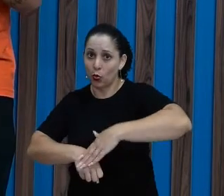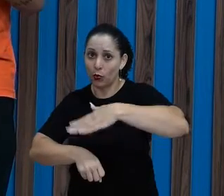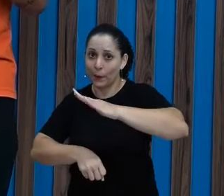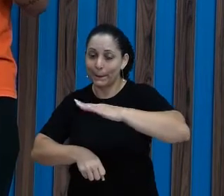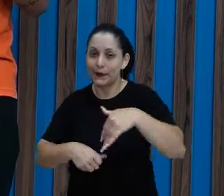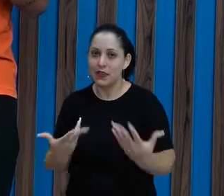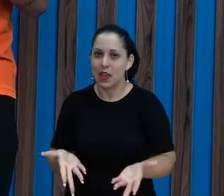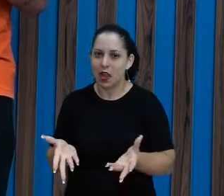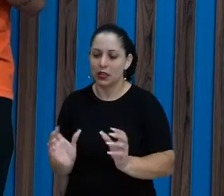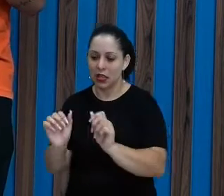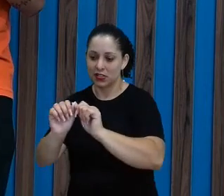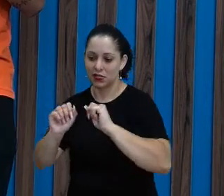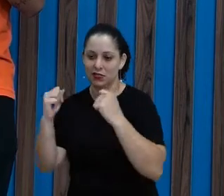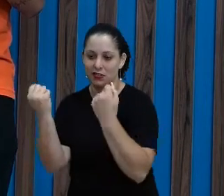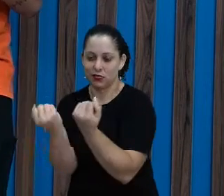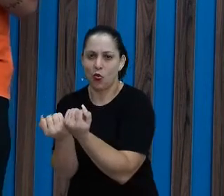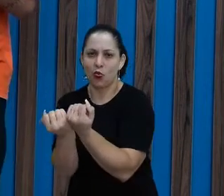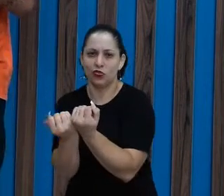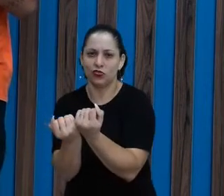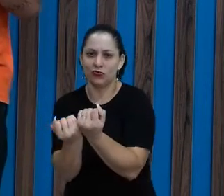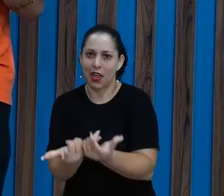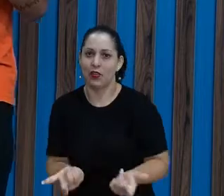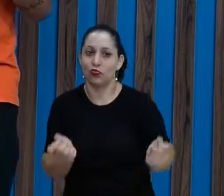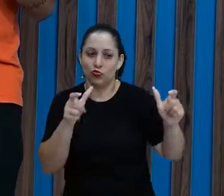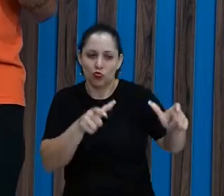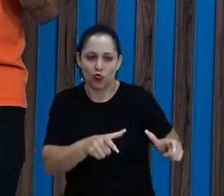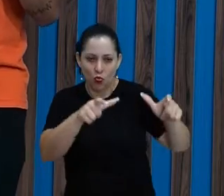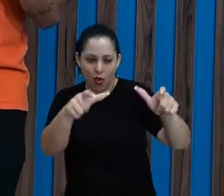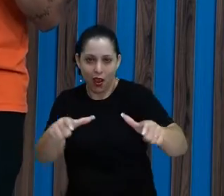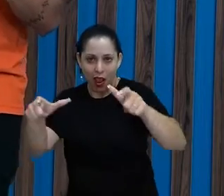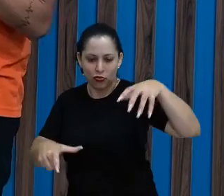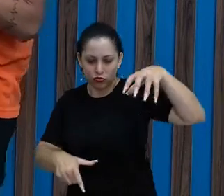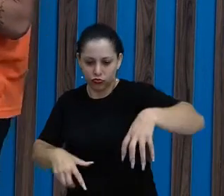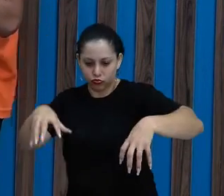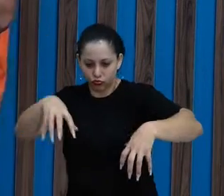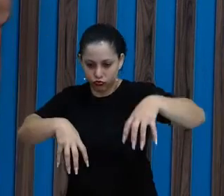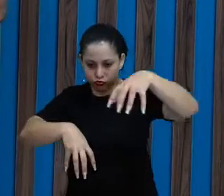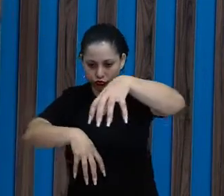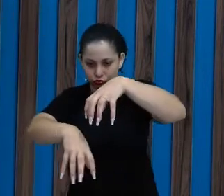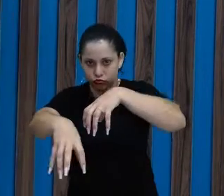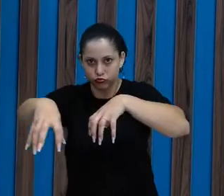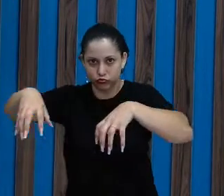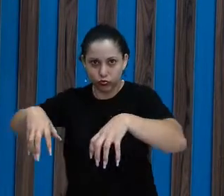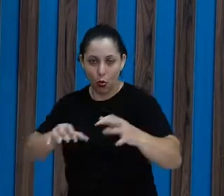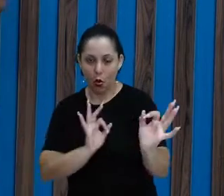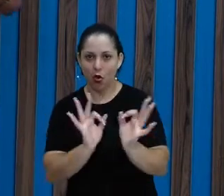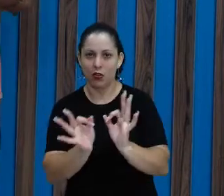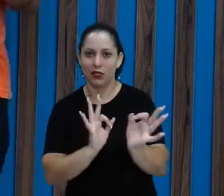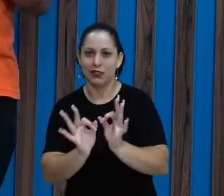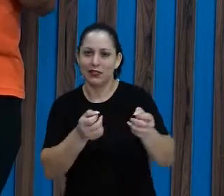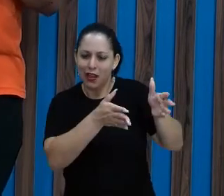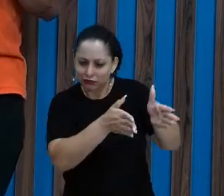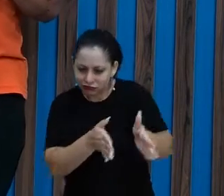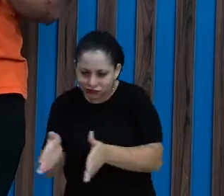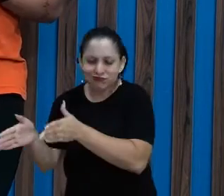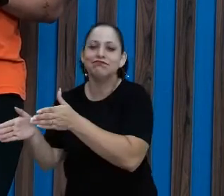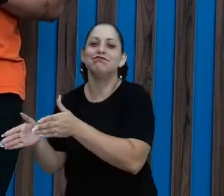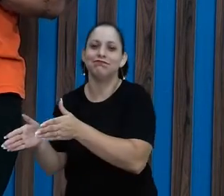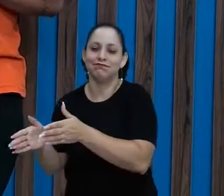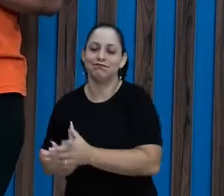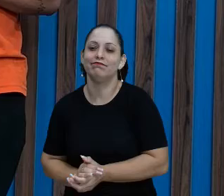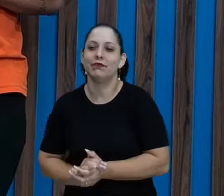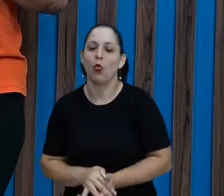que as associações e os clubes daqui, eles possam organizar esse seu funcionamento. Então,